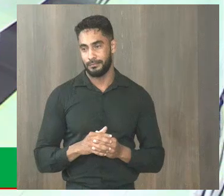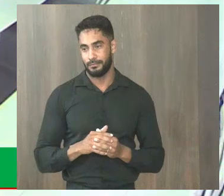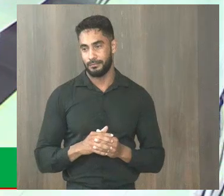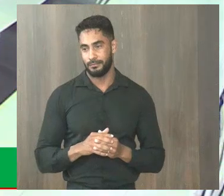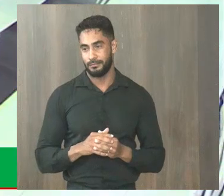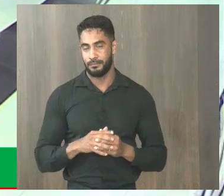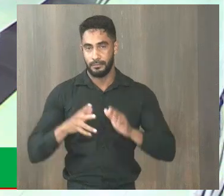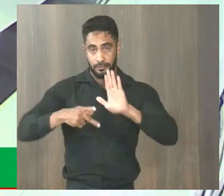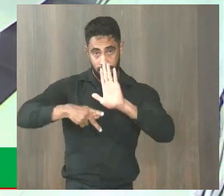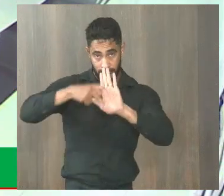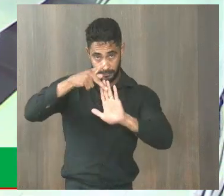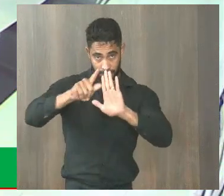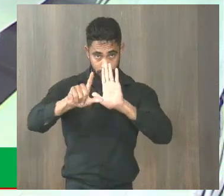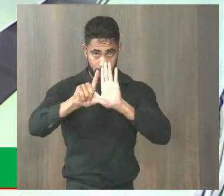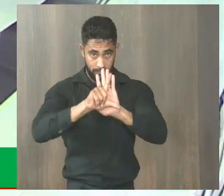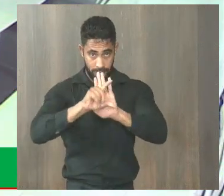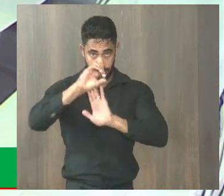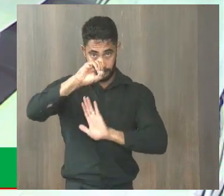Projeto de Lei